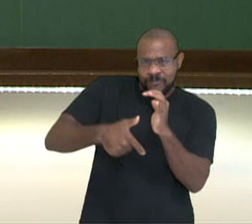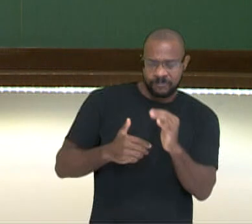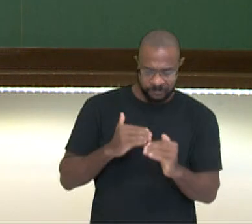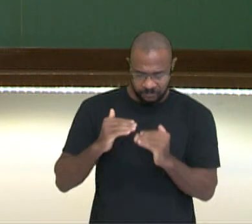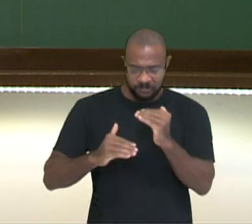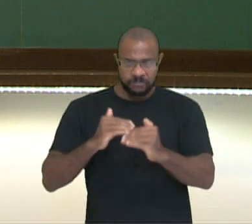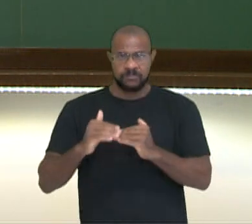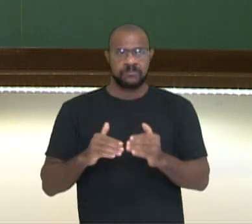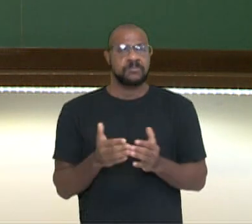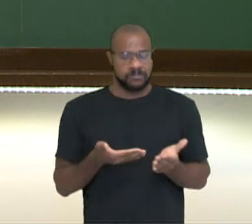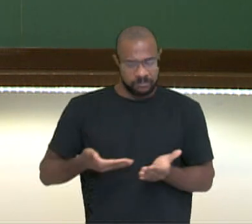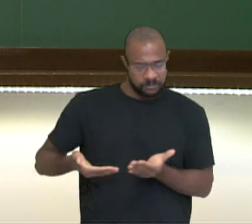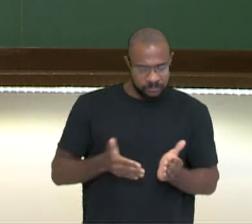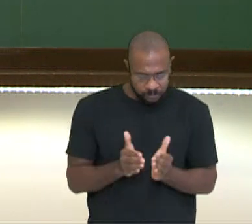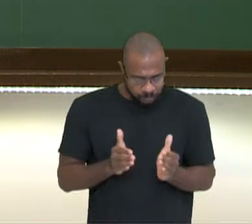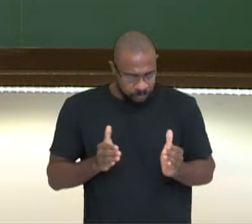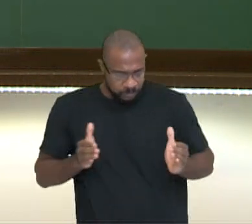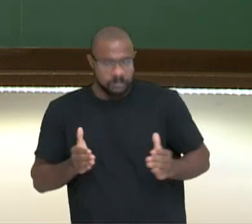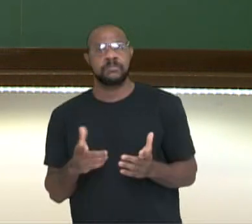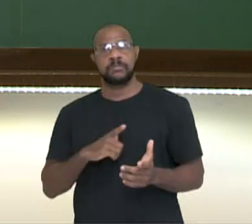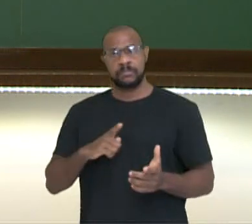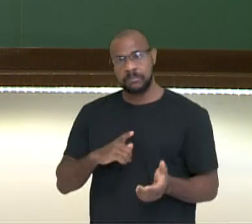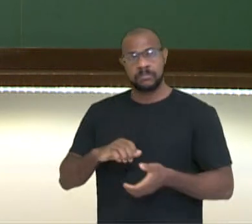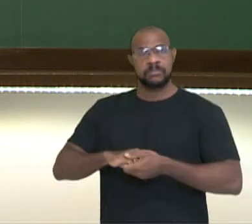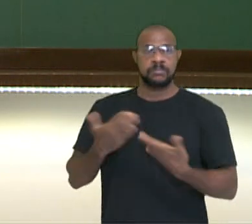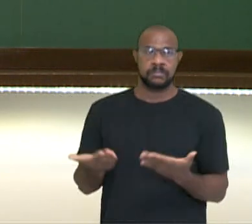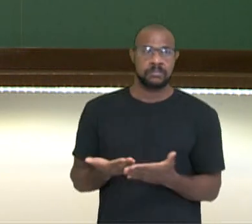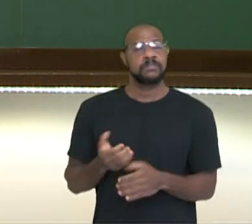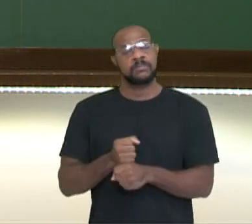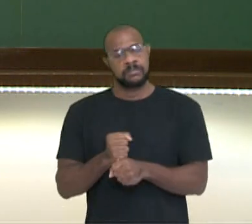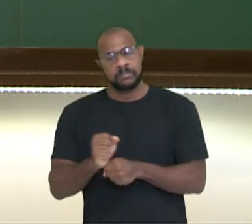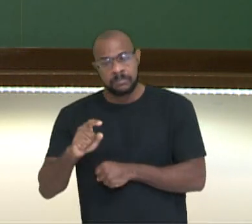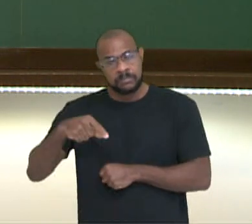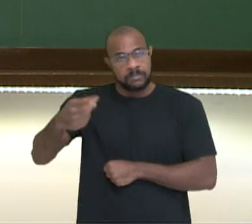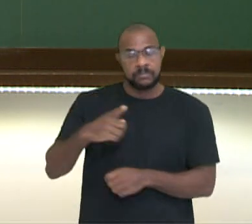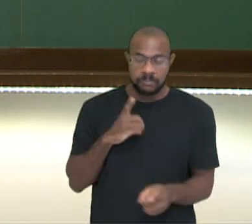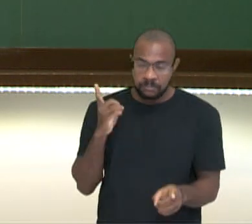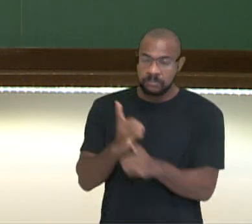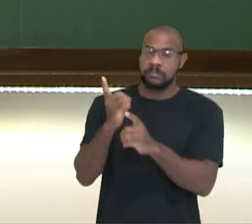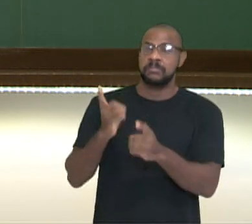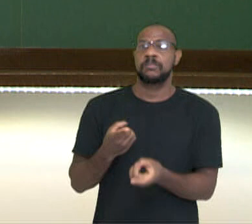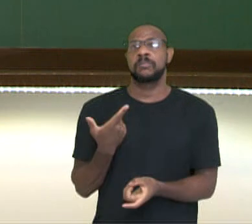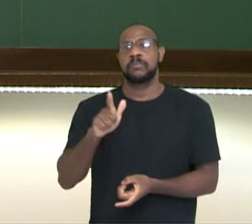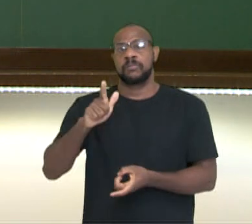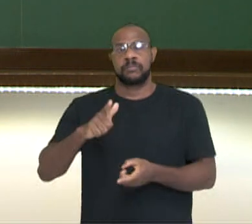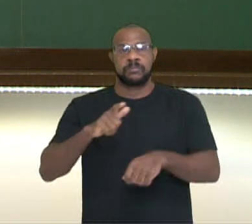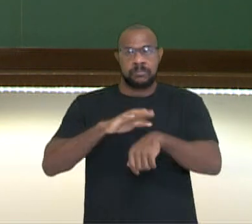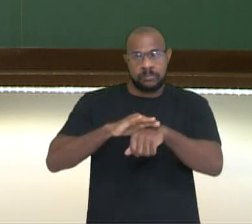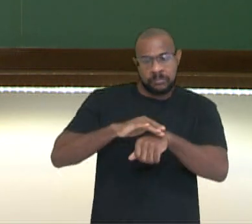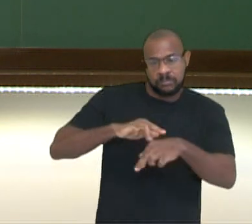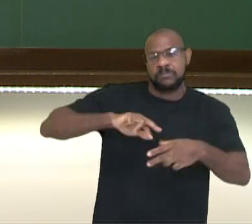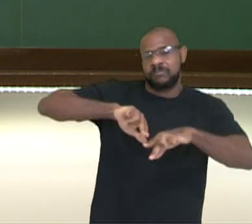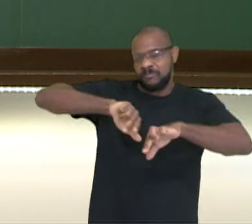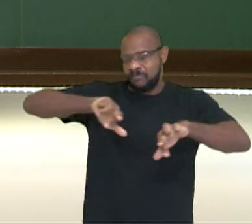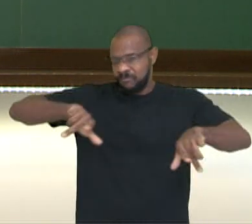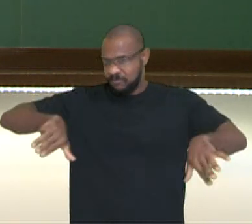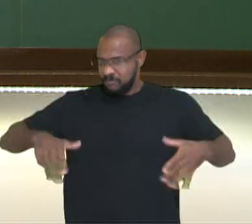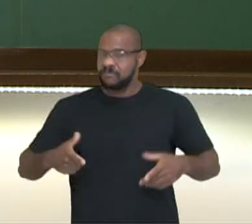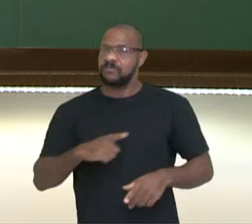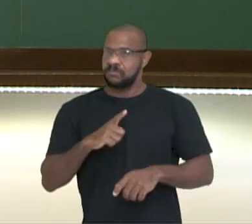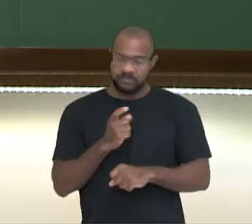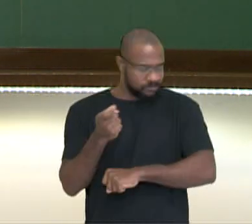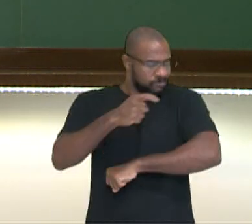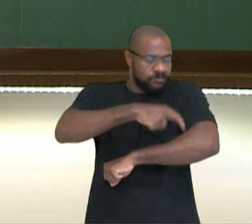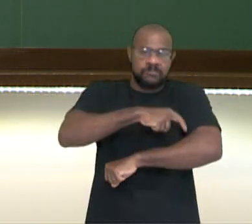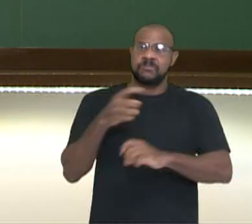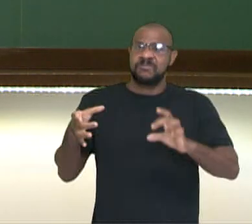aí. Então, provavelmente, nos próximos anos, a gente vai descobrir mais coisas relacionadas ao Zika vírus. Então, tem que prestar bem